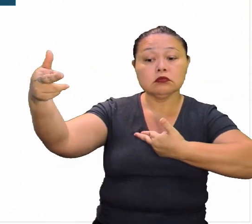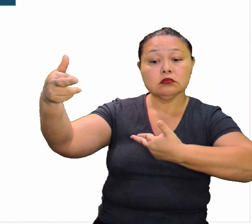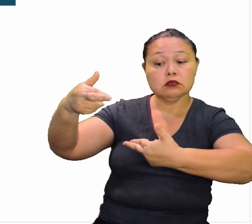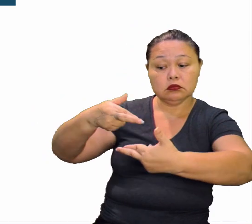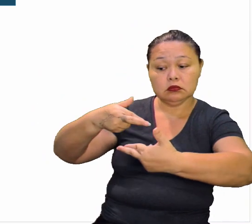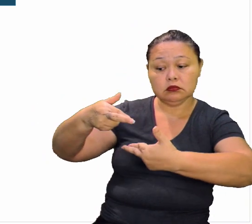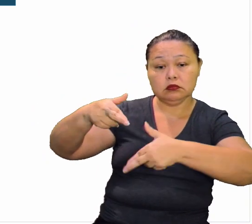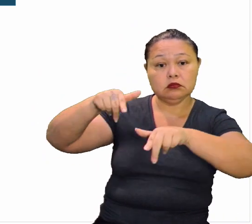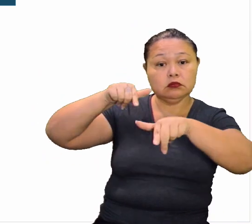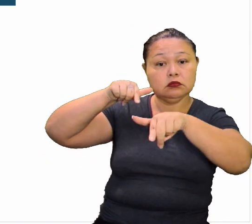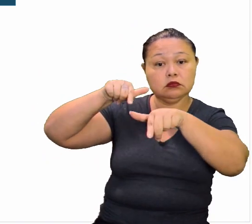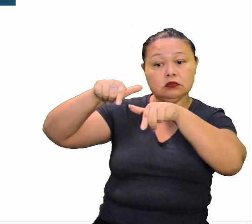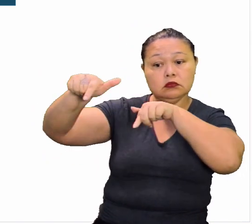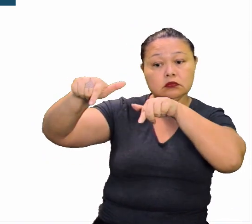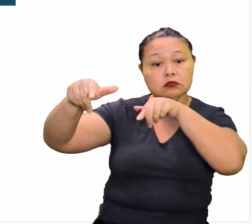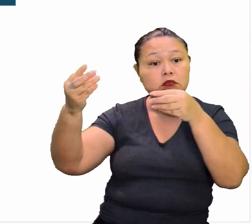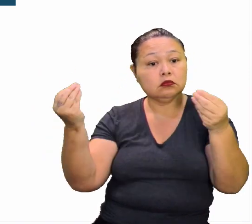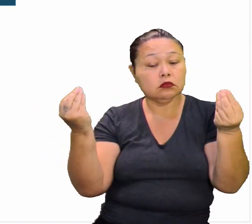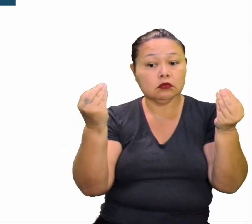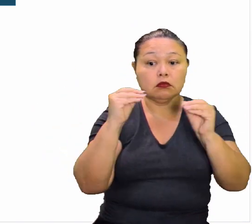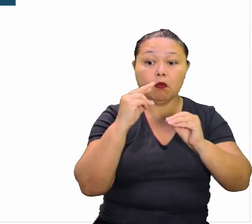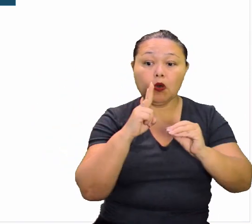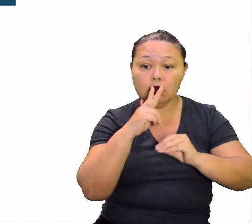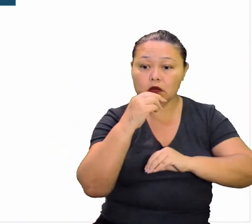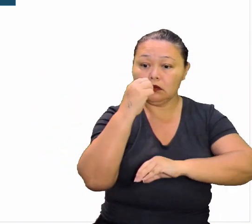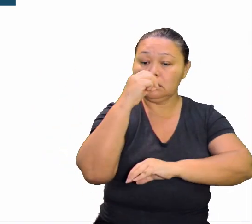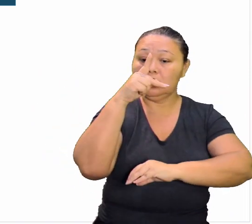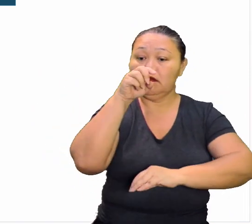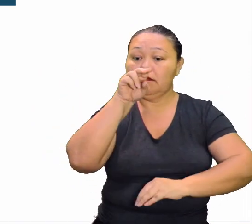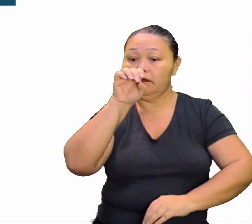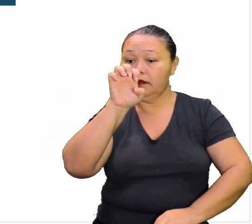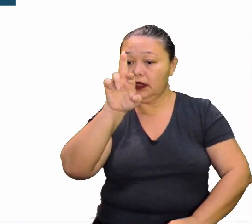relacionar o trabalho com as formas de poder,